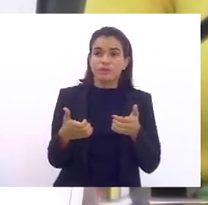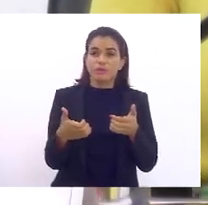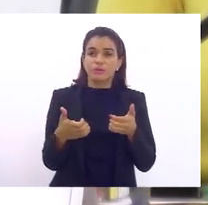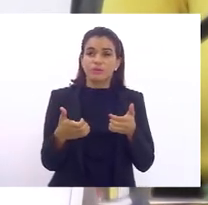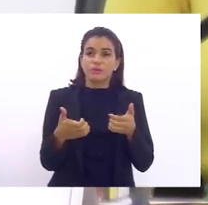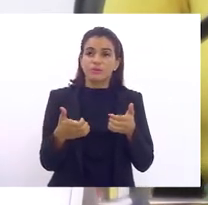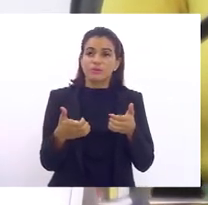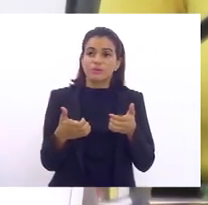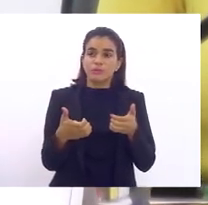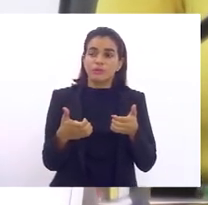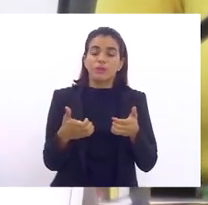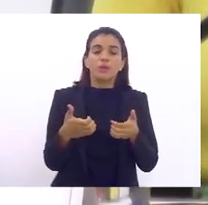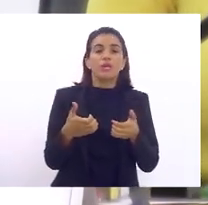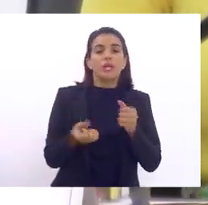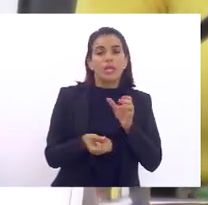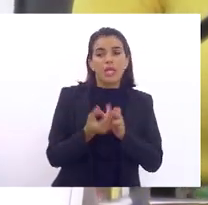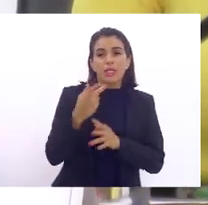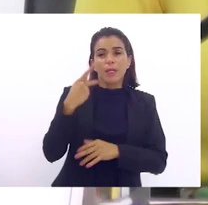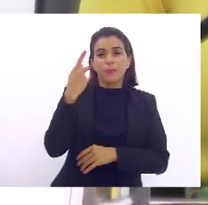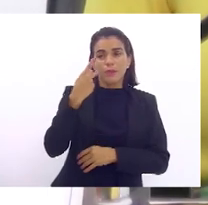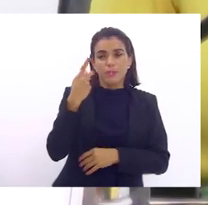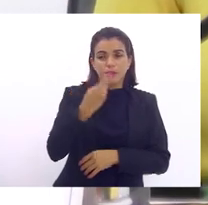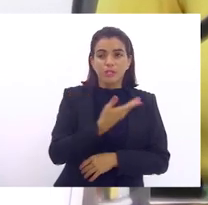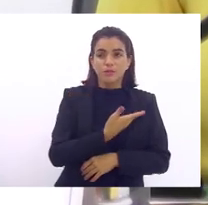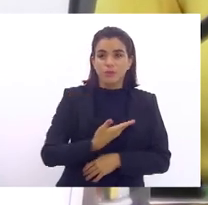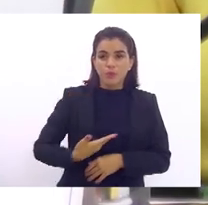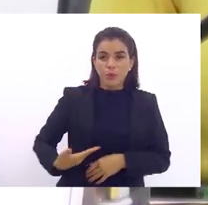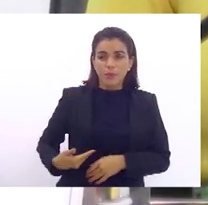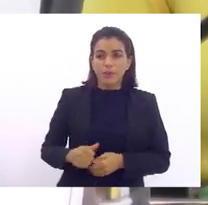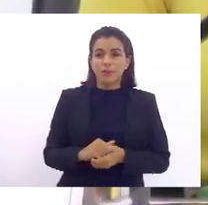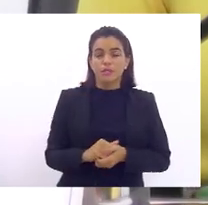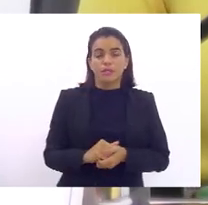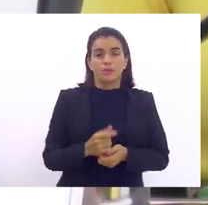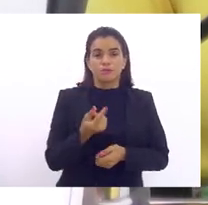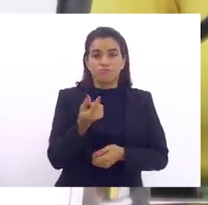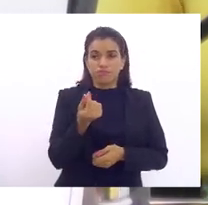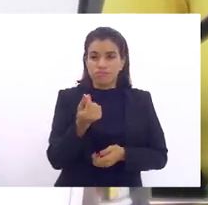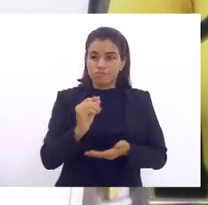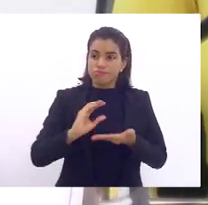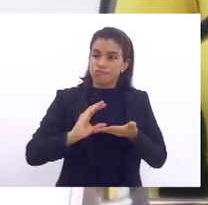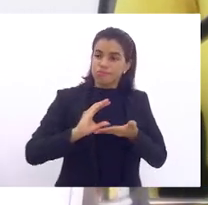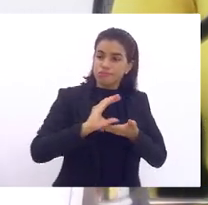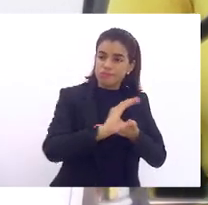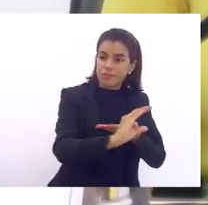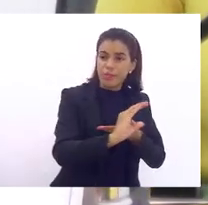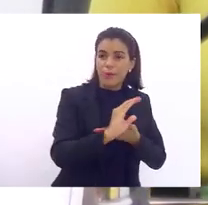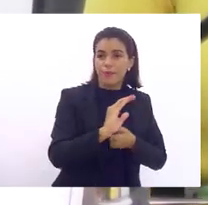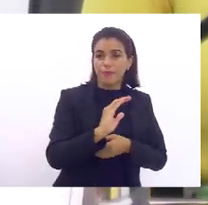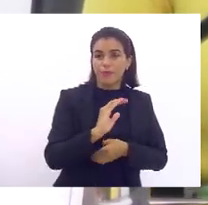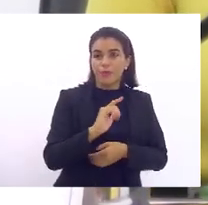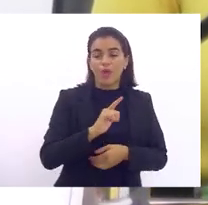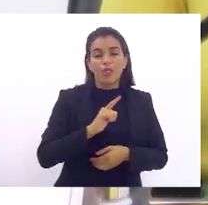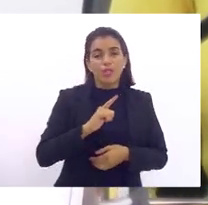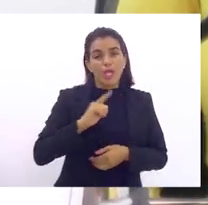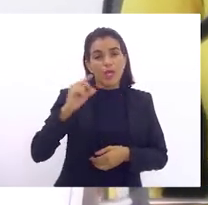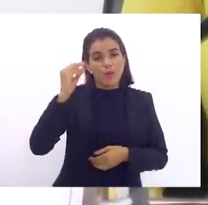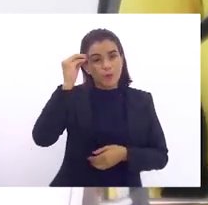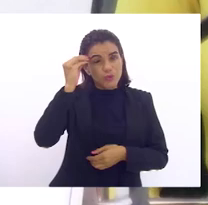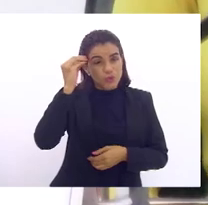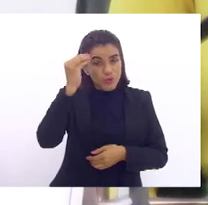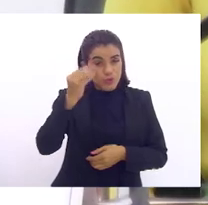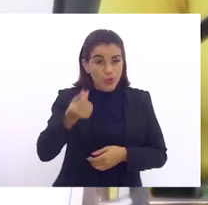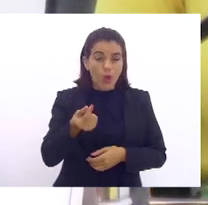eh políticas públicas eh eh Patrocínio porque a casa a gente tem muitos sonhos Mas a gente não tem